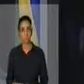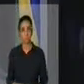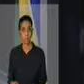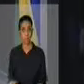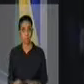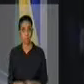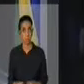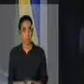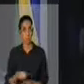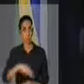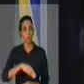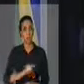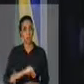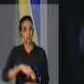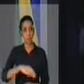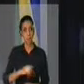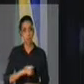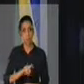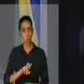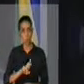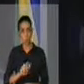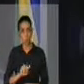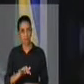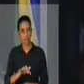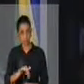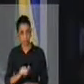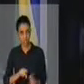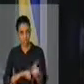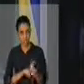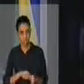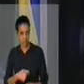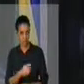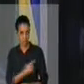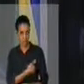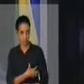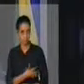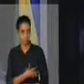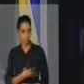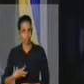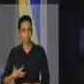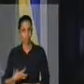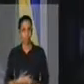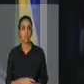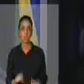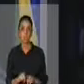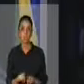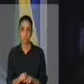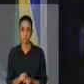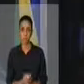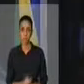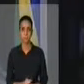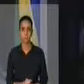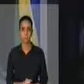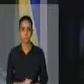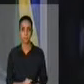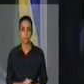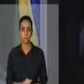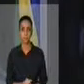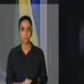realizadas também mamografias, né? São 4 milhões de mamografias. Temos por